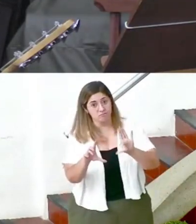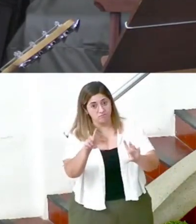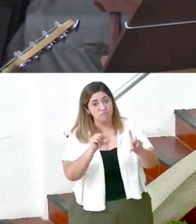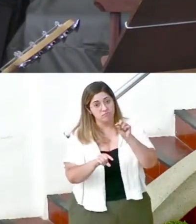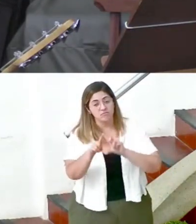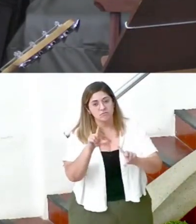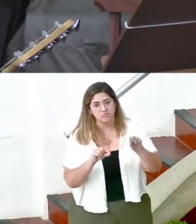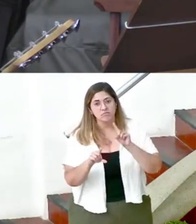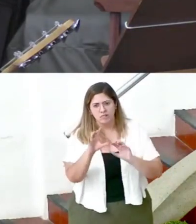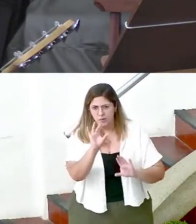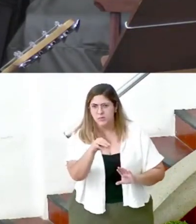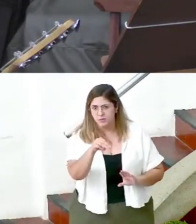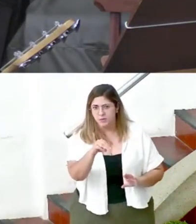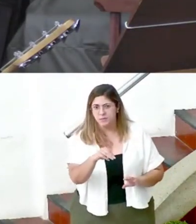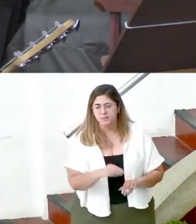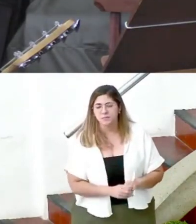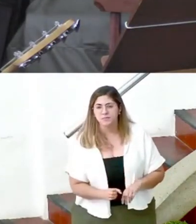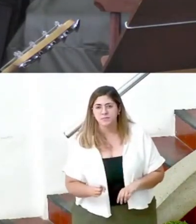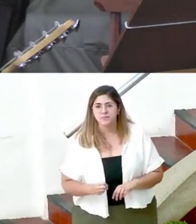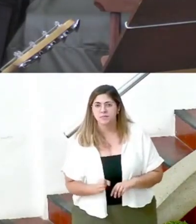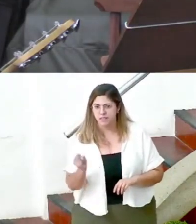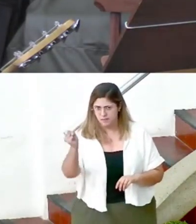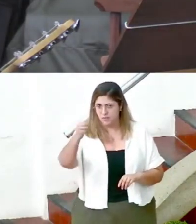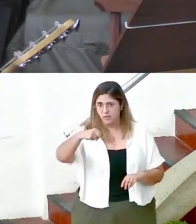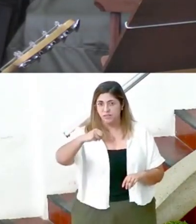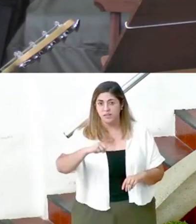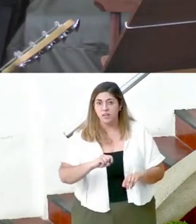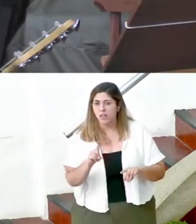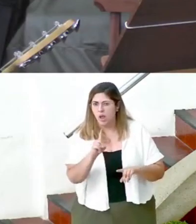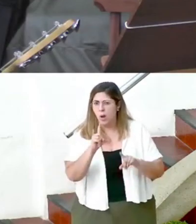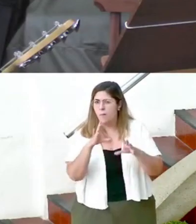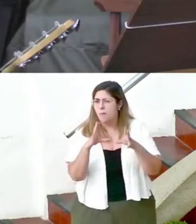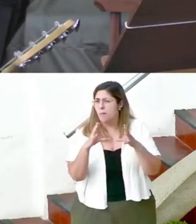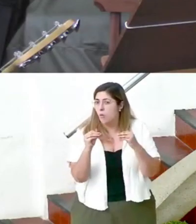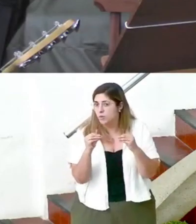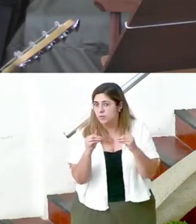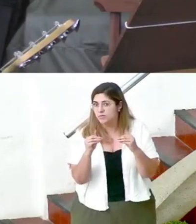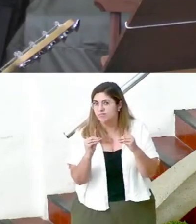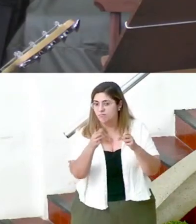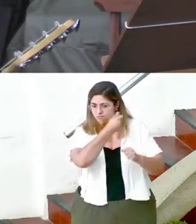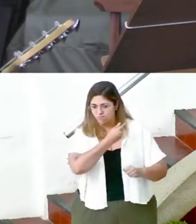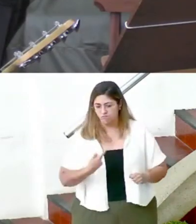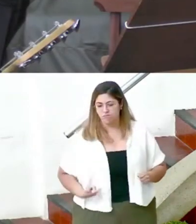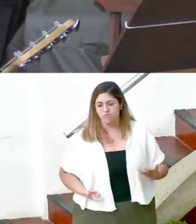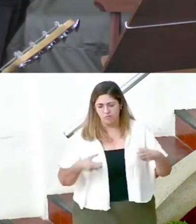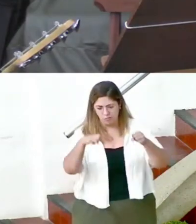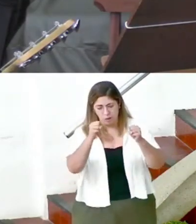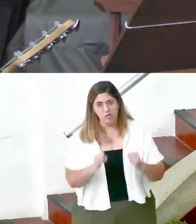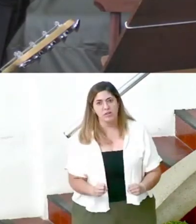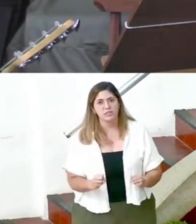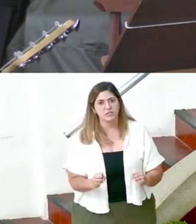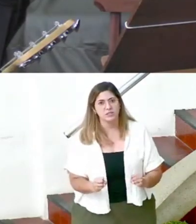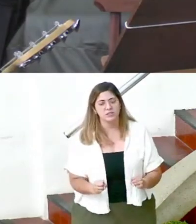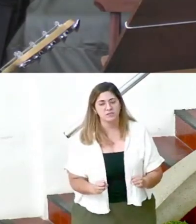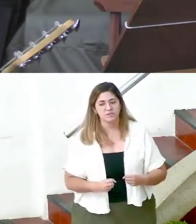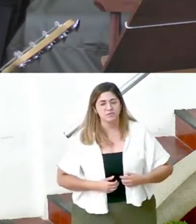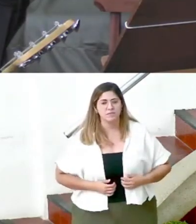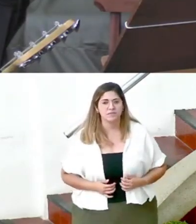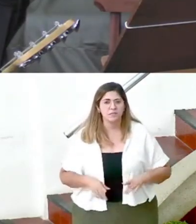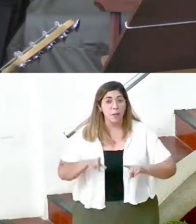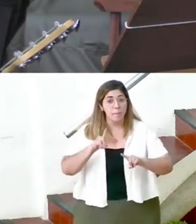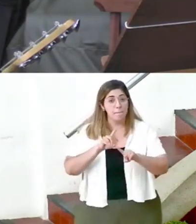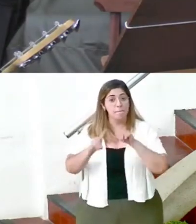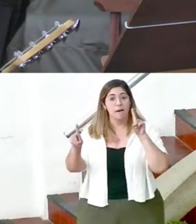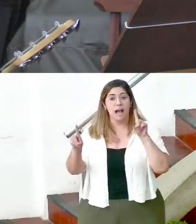isso que a Bíblia diz: não muitos poderosos. Eu lembro de alguns aqui, porque tem que se fazer justiça. Alguns